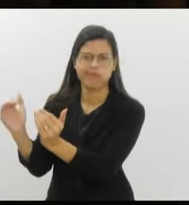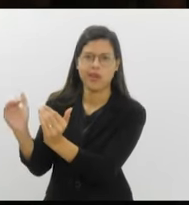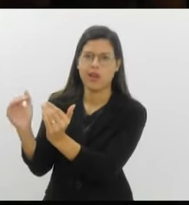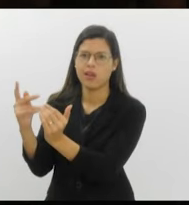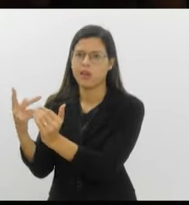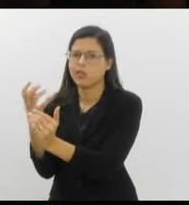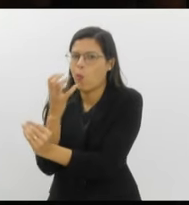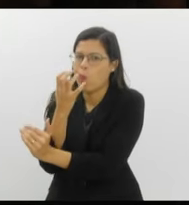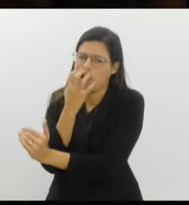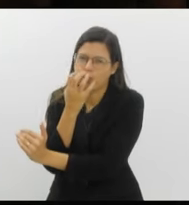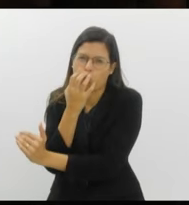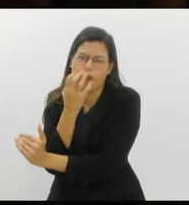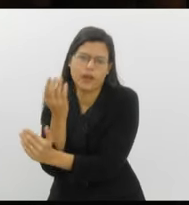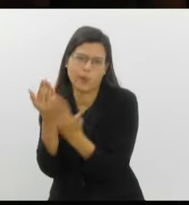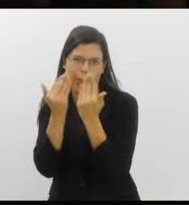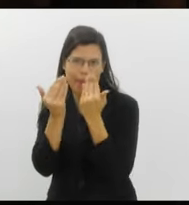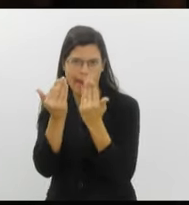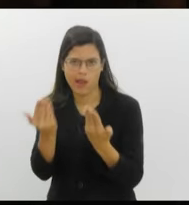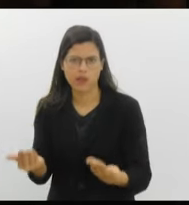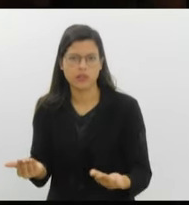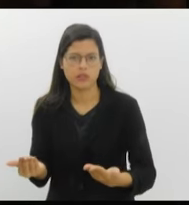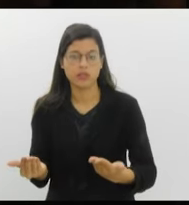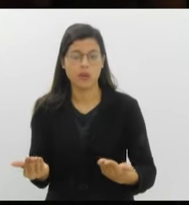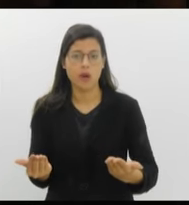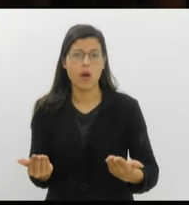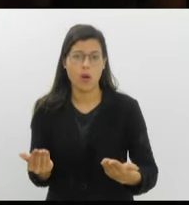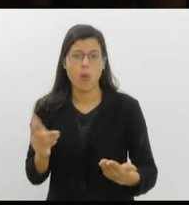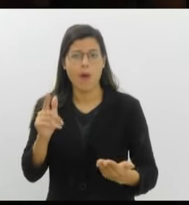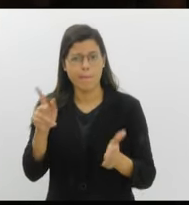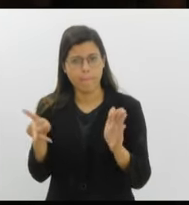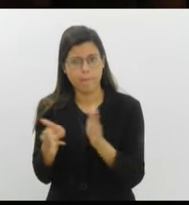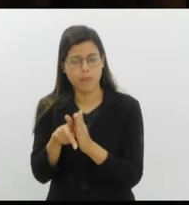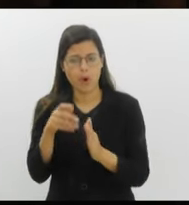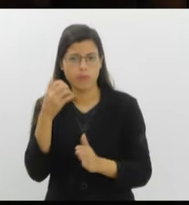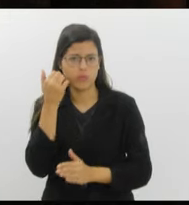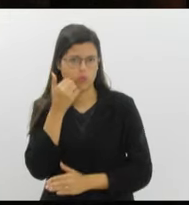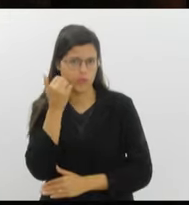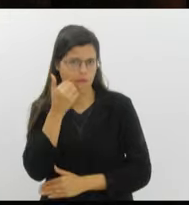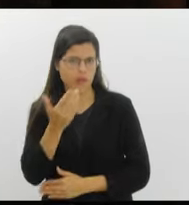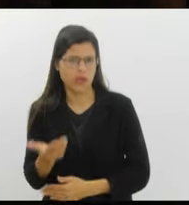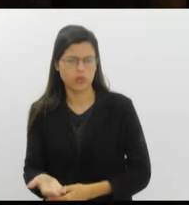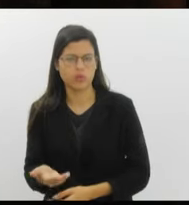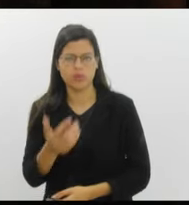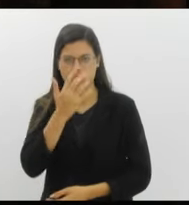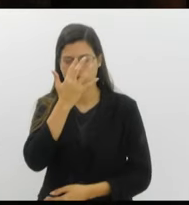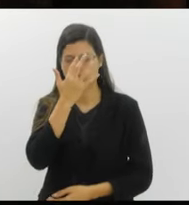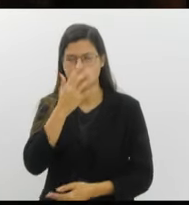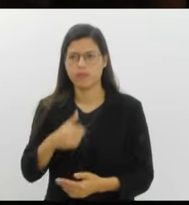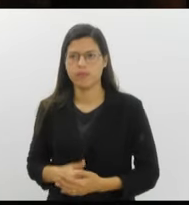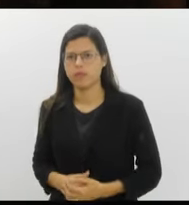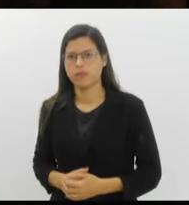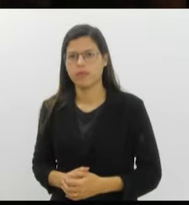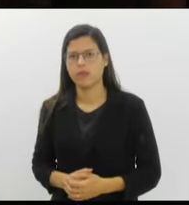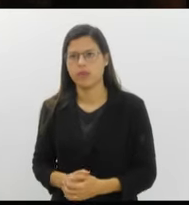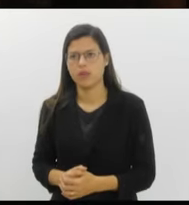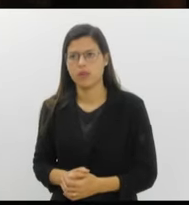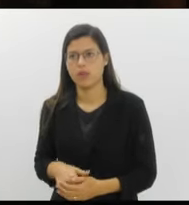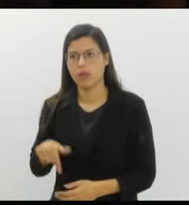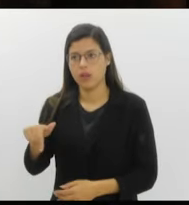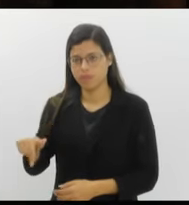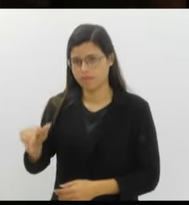cachorrinho. Típico de um vagabundo mau caráter. Esse mesmo Lula, que ele se